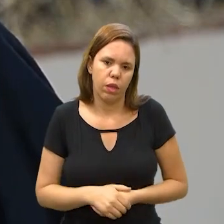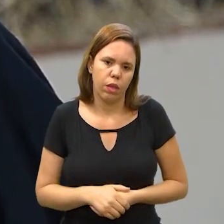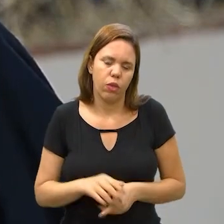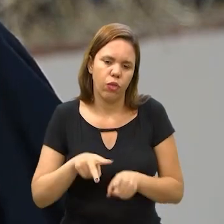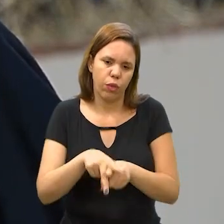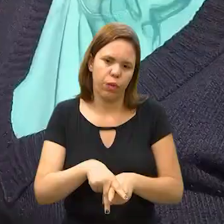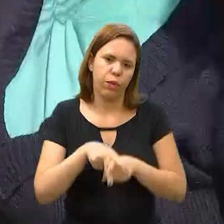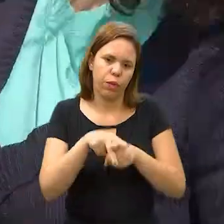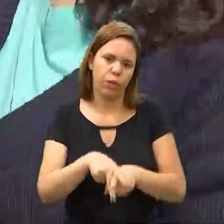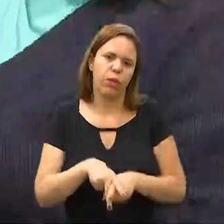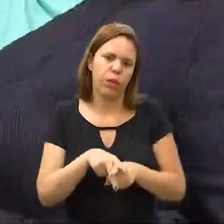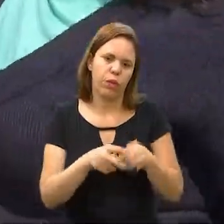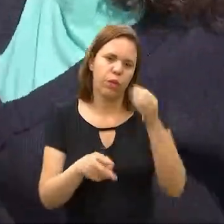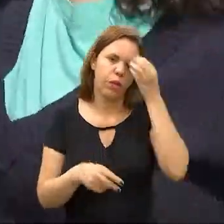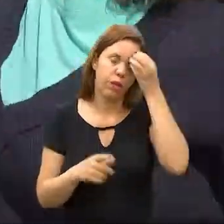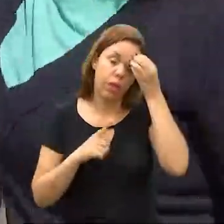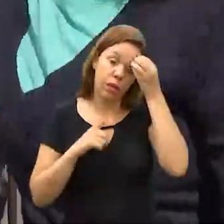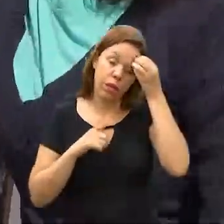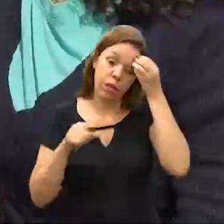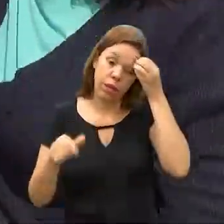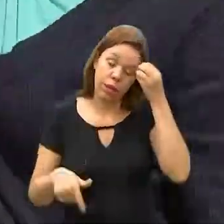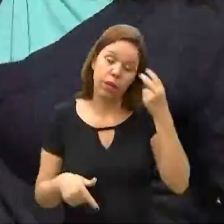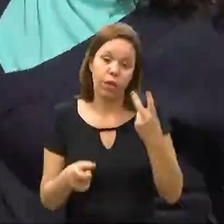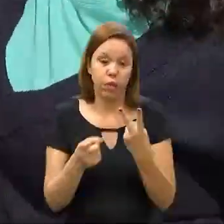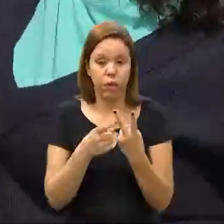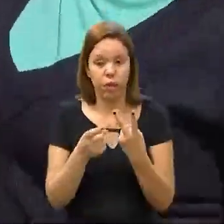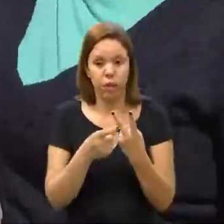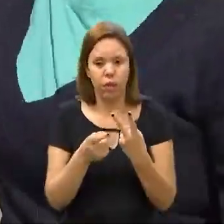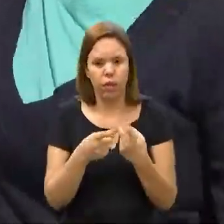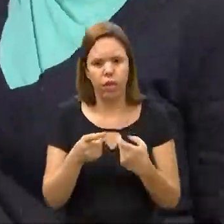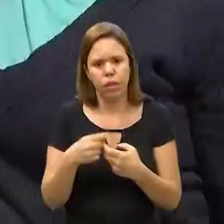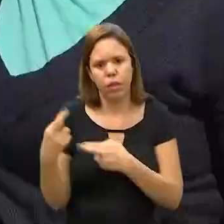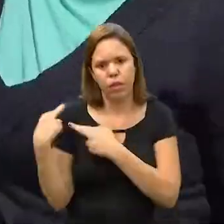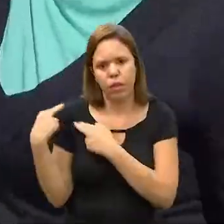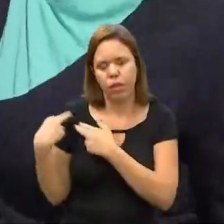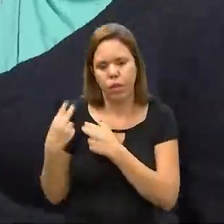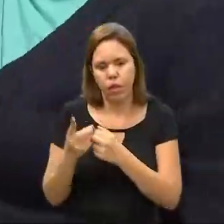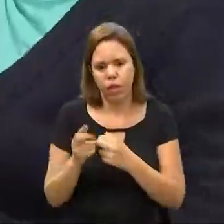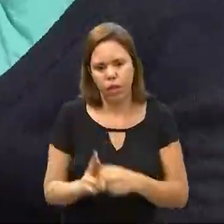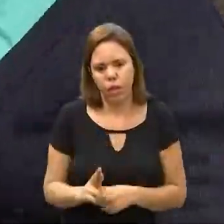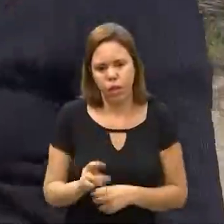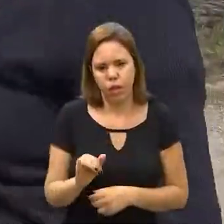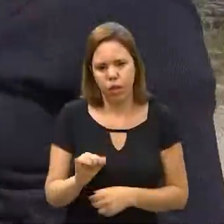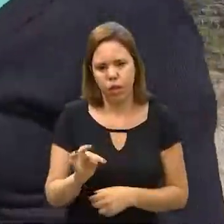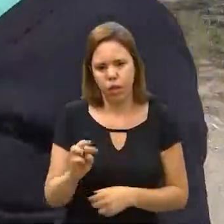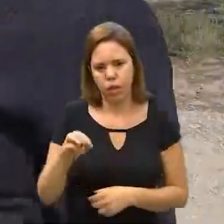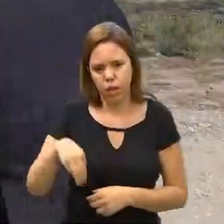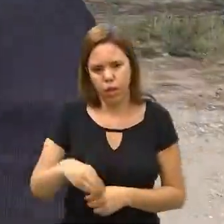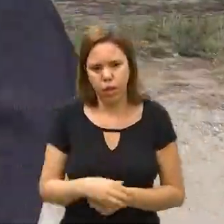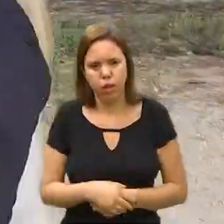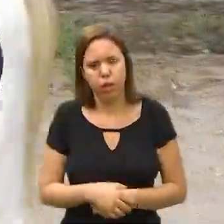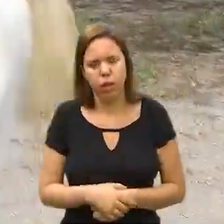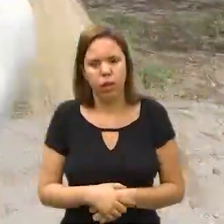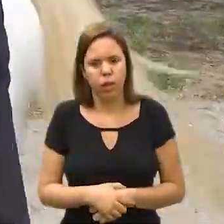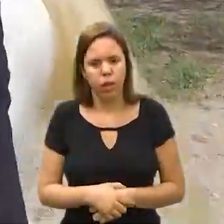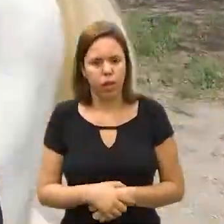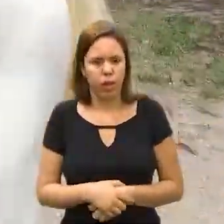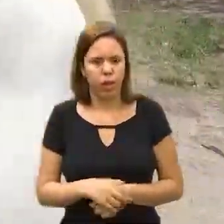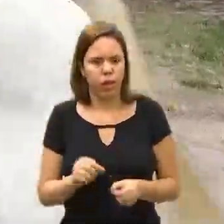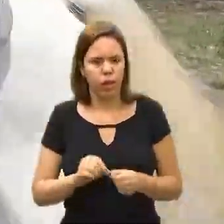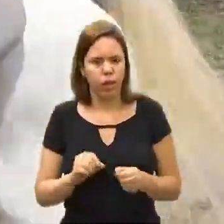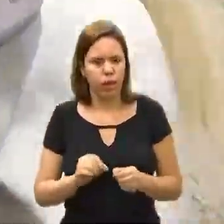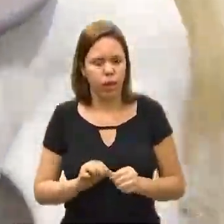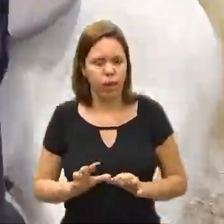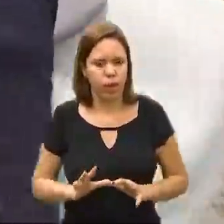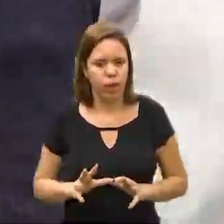no cavalo. Nós temos aqui o veterinário responsável, que é o Dr. Ayrton Noveleto, que faz